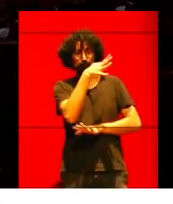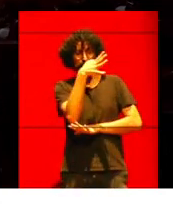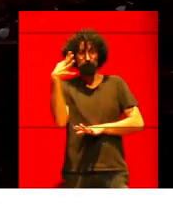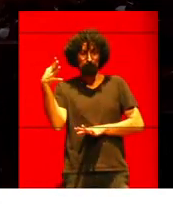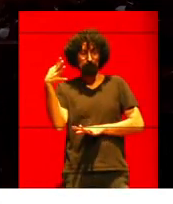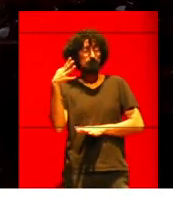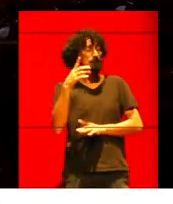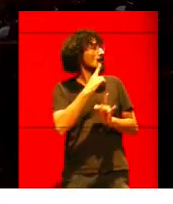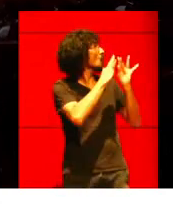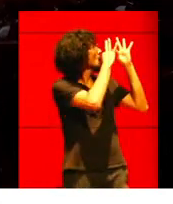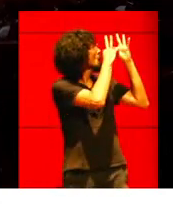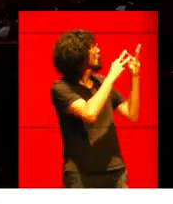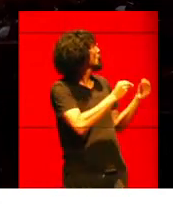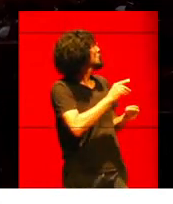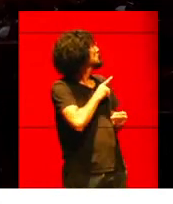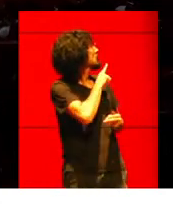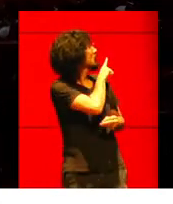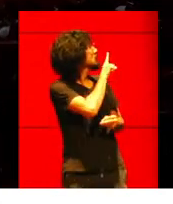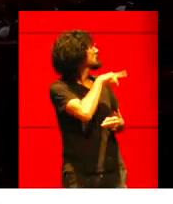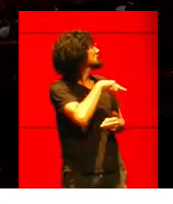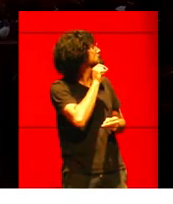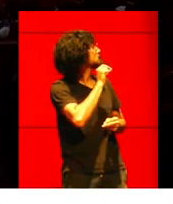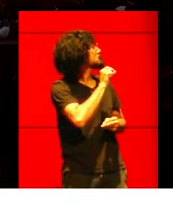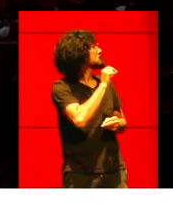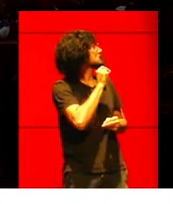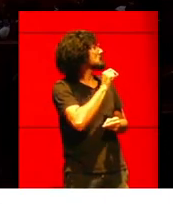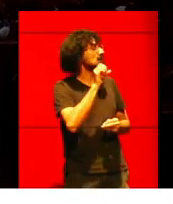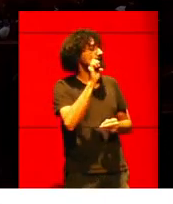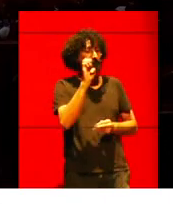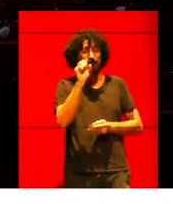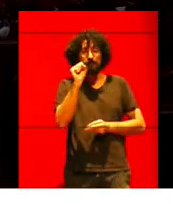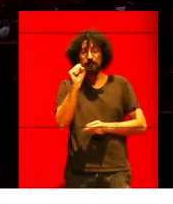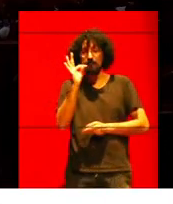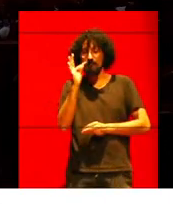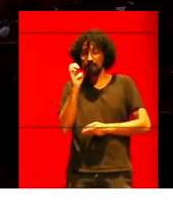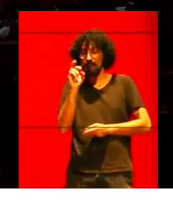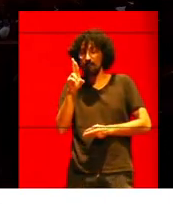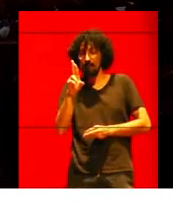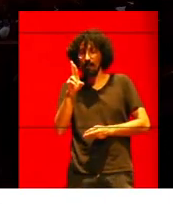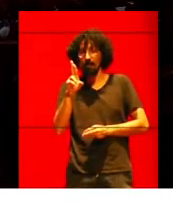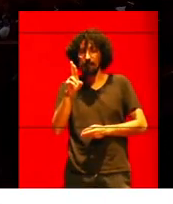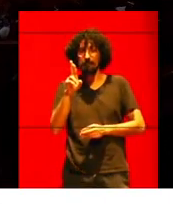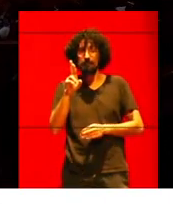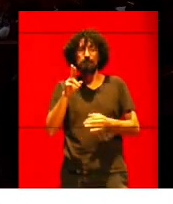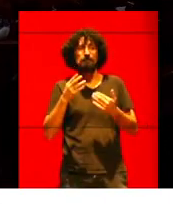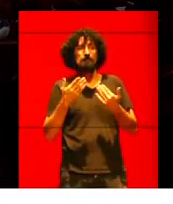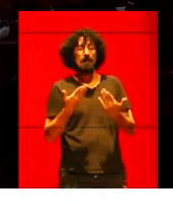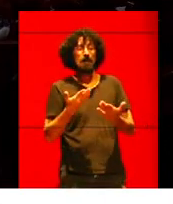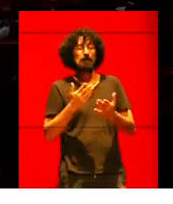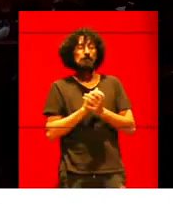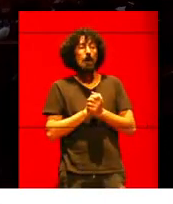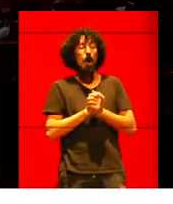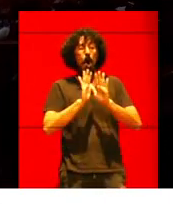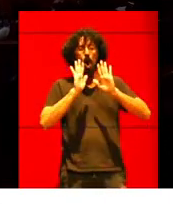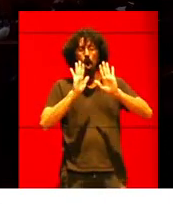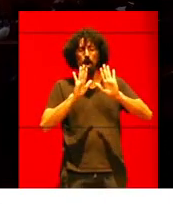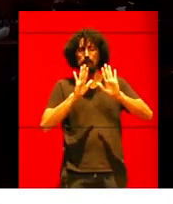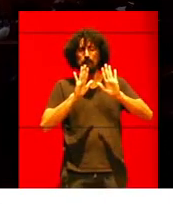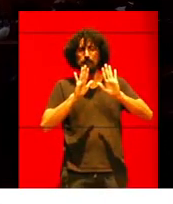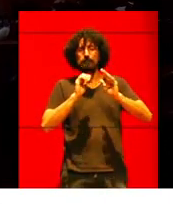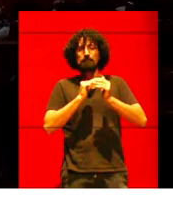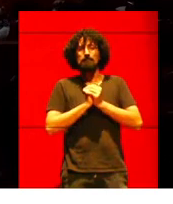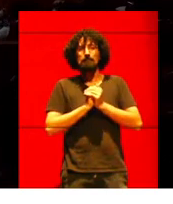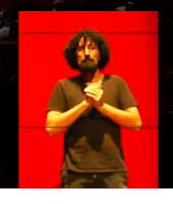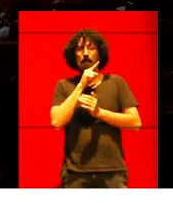do quadro têm a função que? Éster. Olha a parte mais importante da questão.